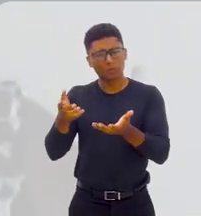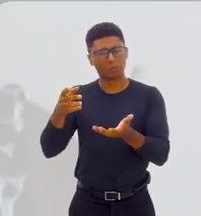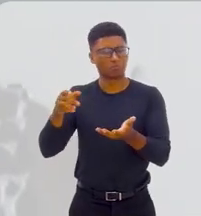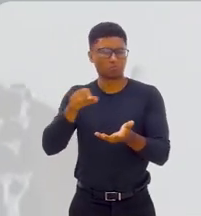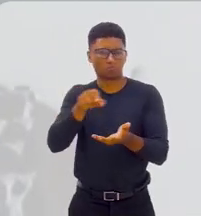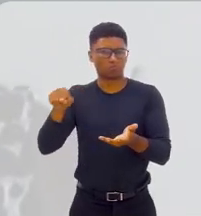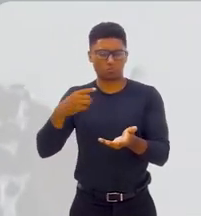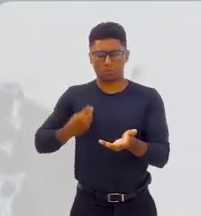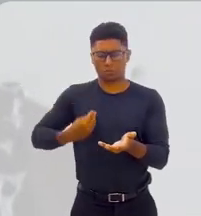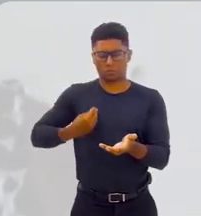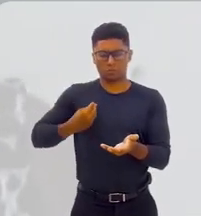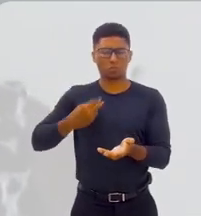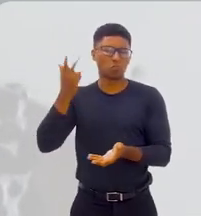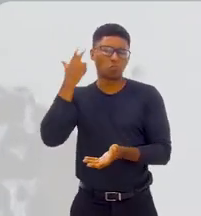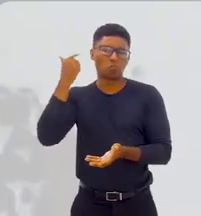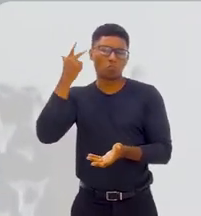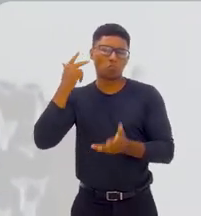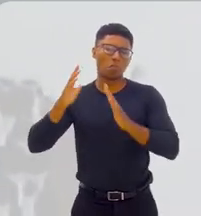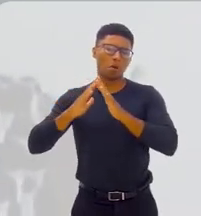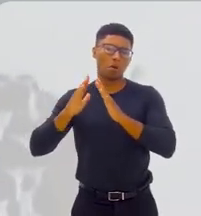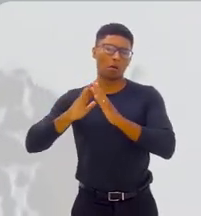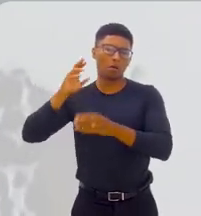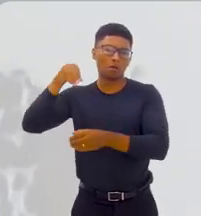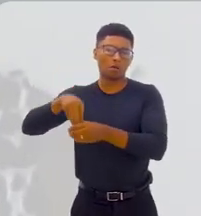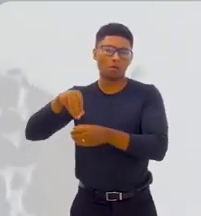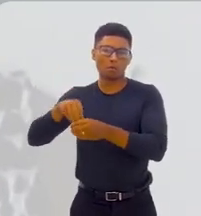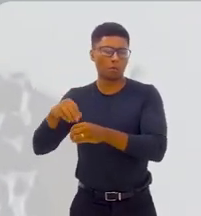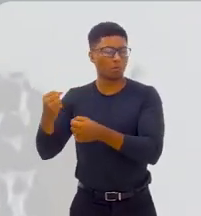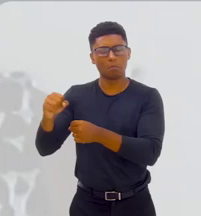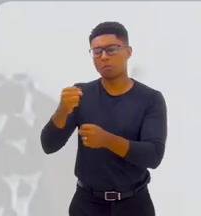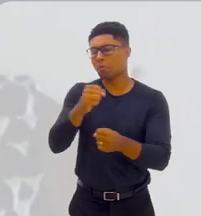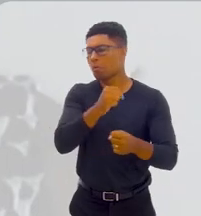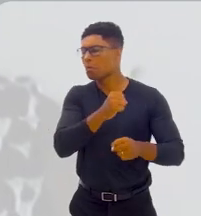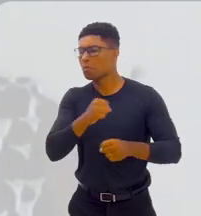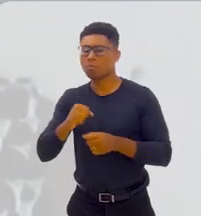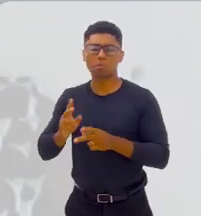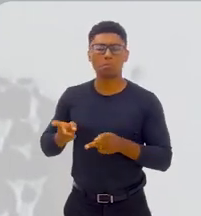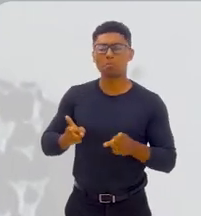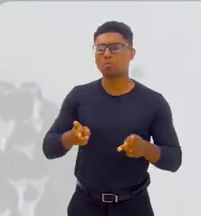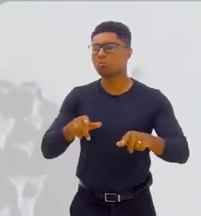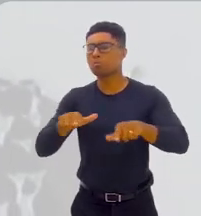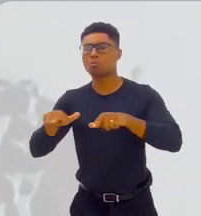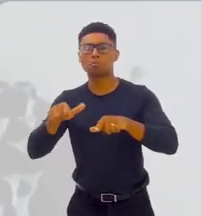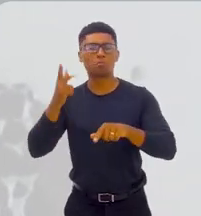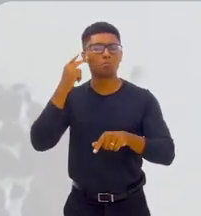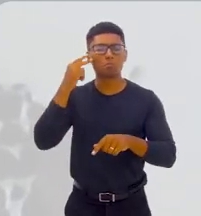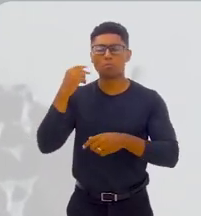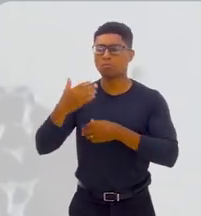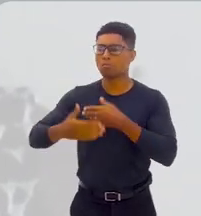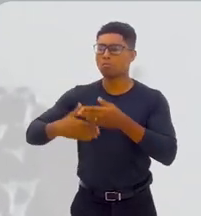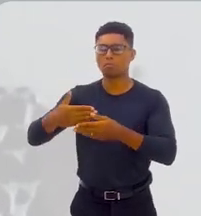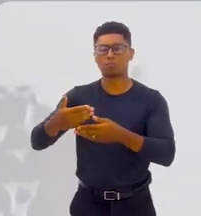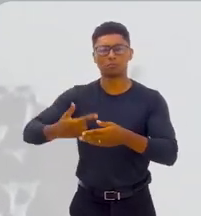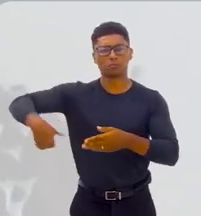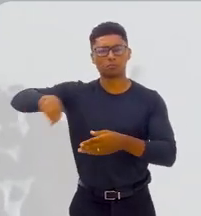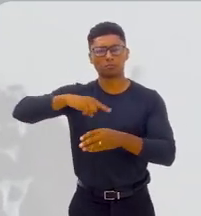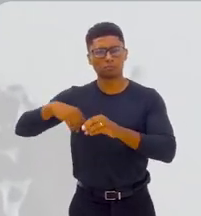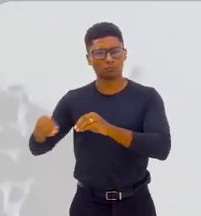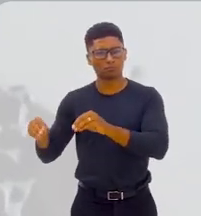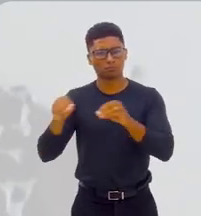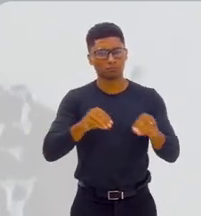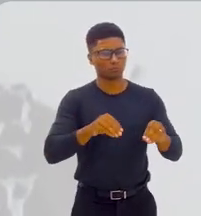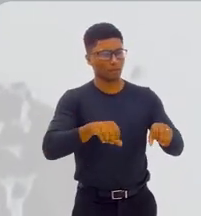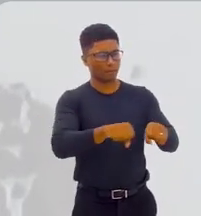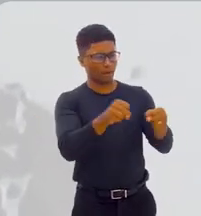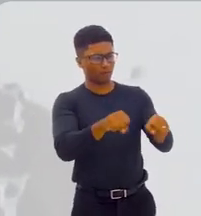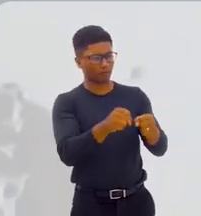vida ali, de sempre, de dona de casa, mais ou menos como minha mãe idealizou para mim e para minha irmã, né? E quando a gente chega na Pavuna, a gente